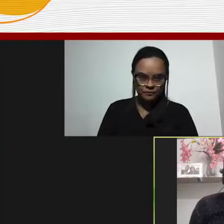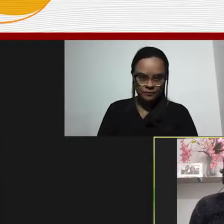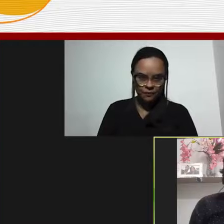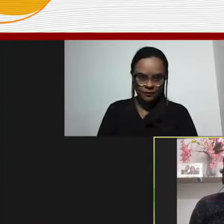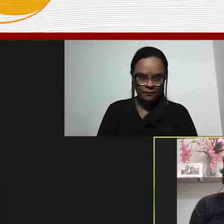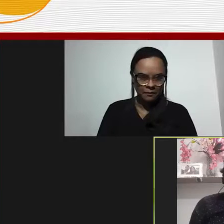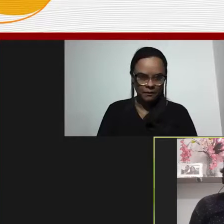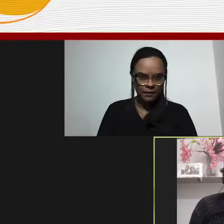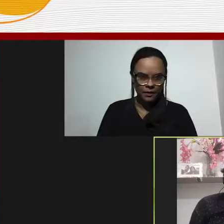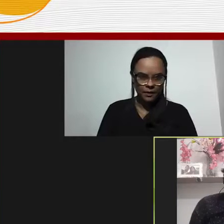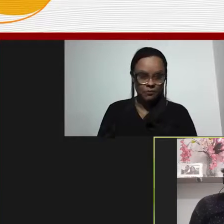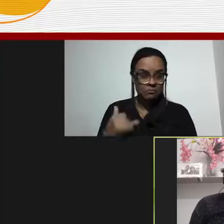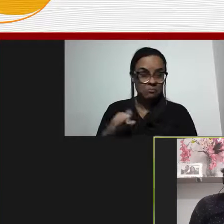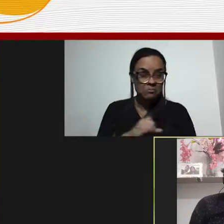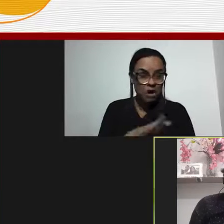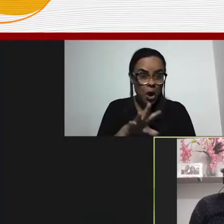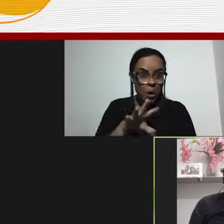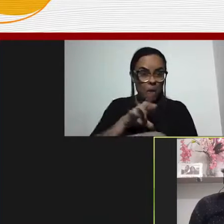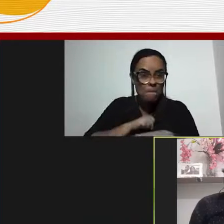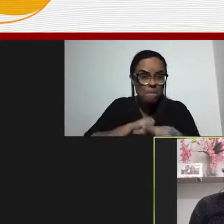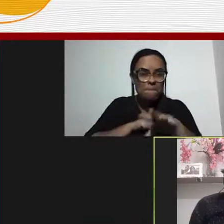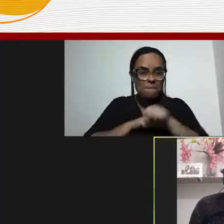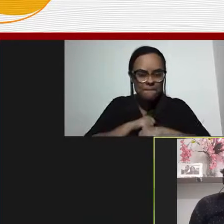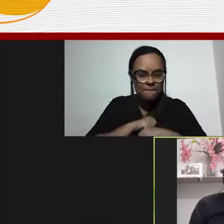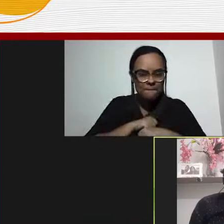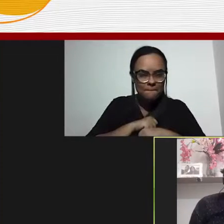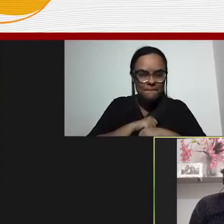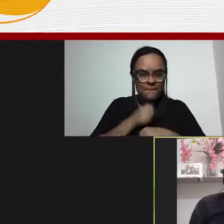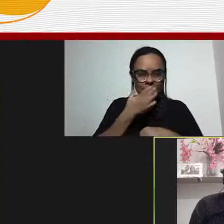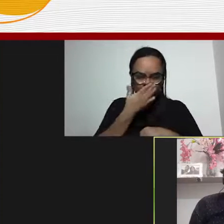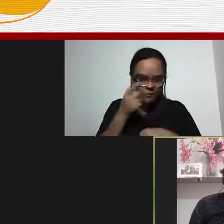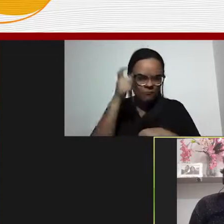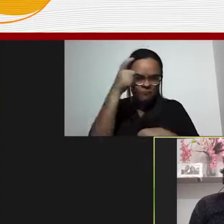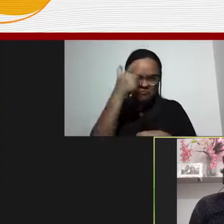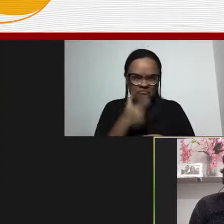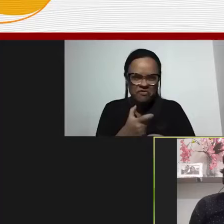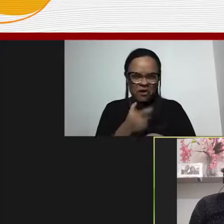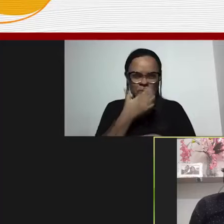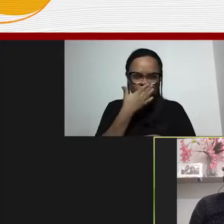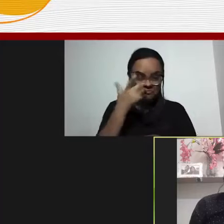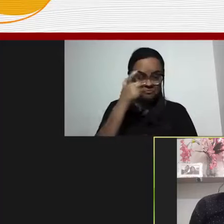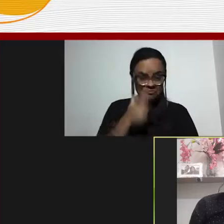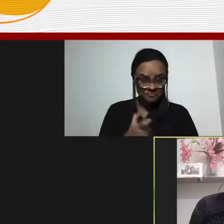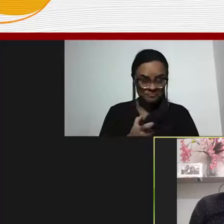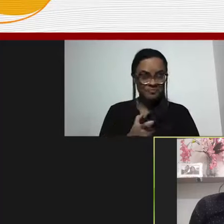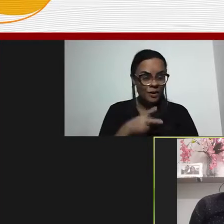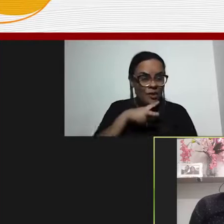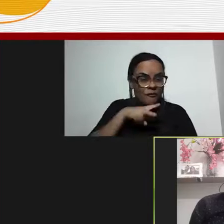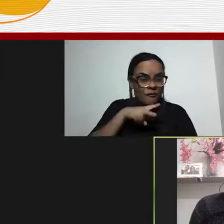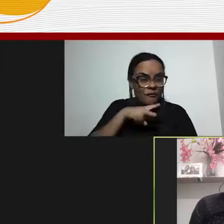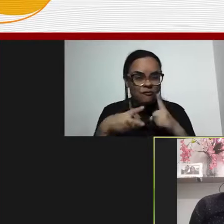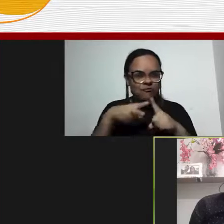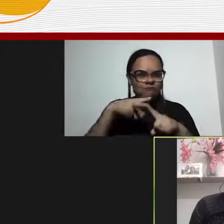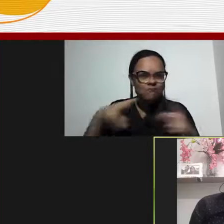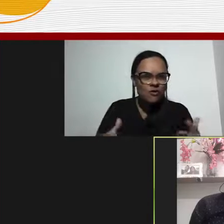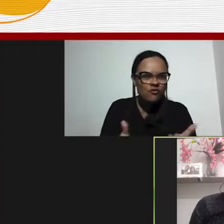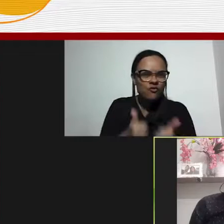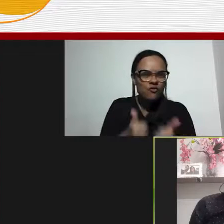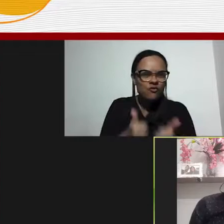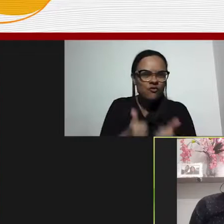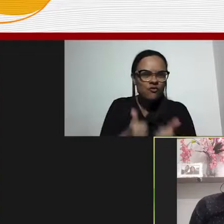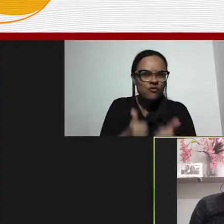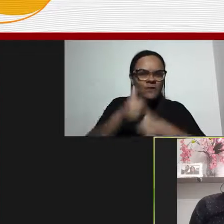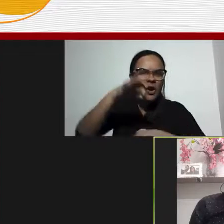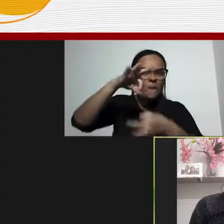como um algo seu. E você, um cara que trouxe tanta visibilidade para o